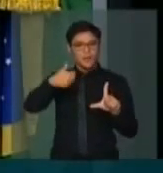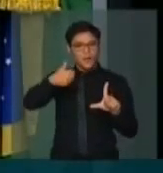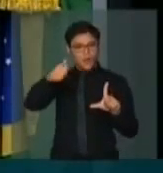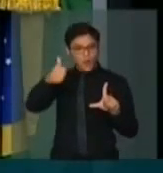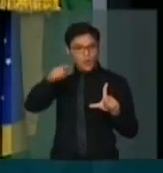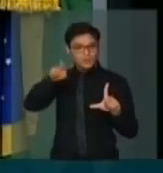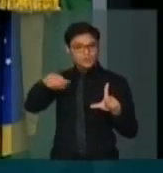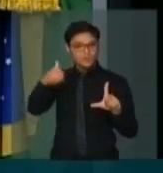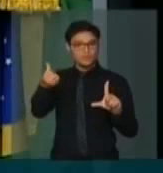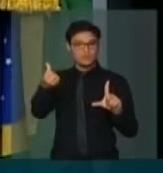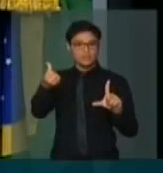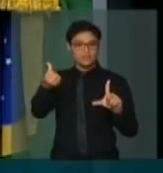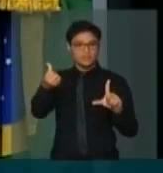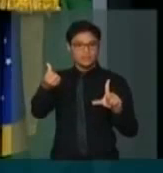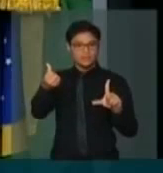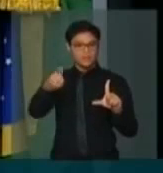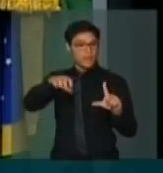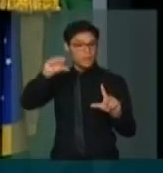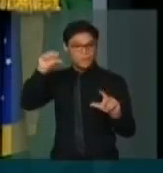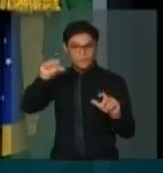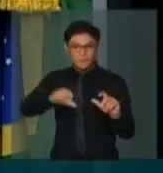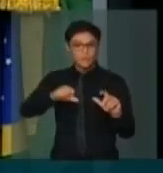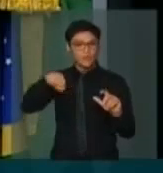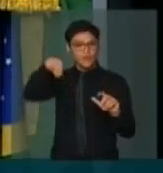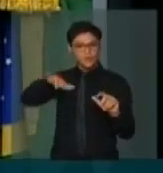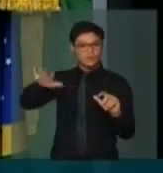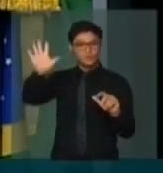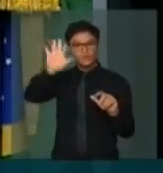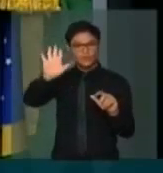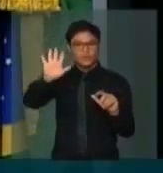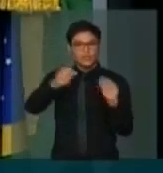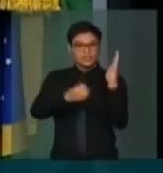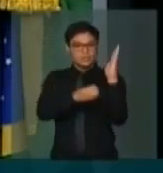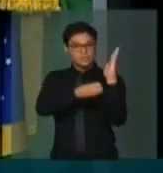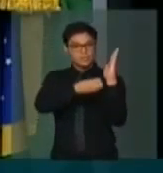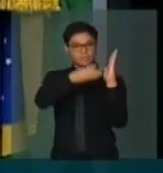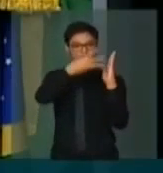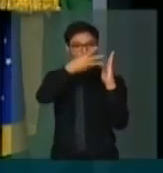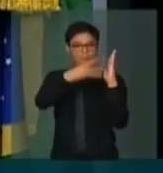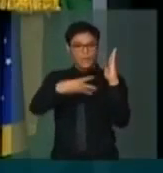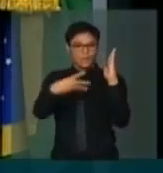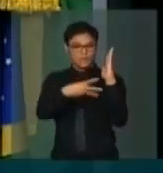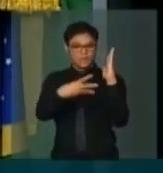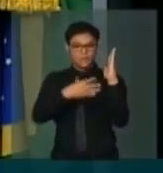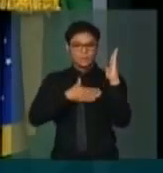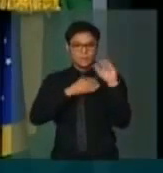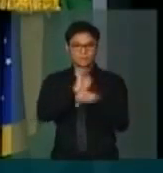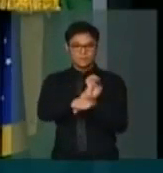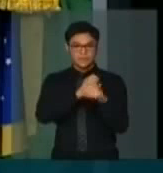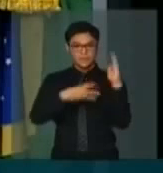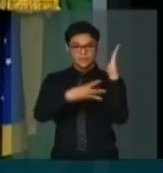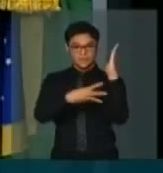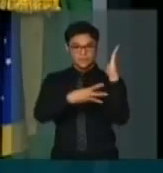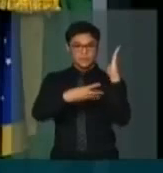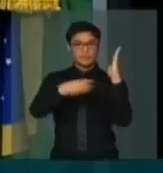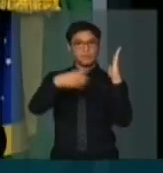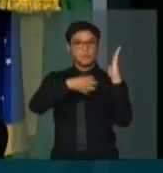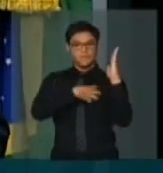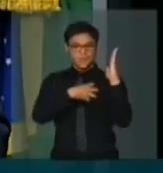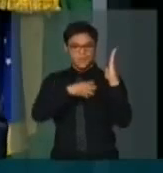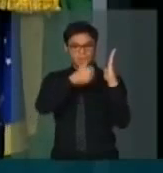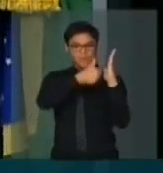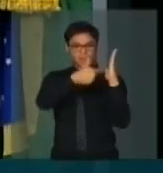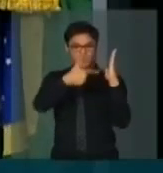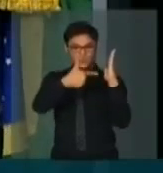11,6%. É o terceiro pior índice do Nordeste, apenas atrás, senhor presidente, da Bahia, que tem 12%, e